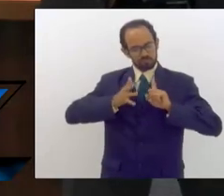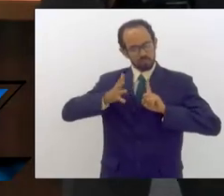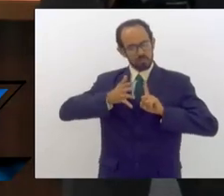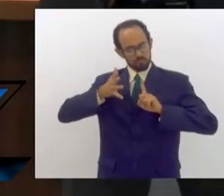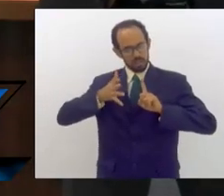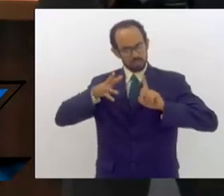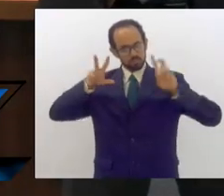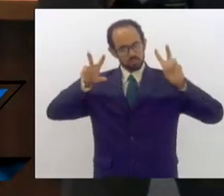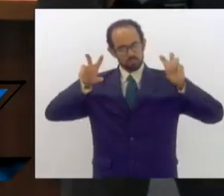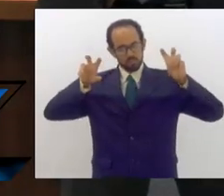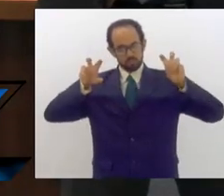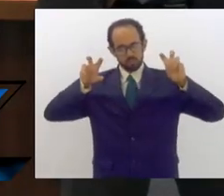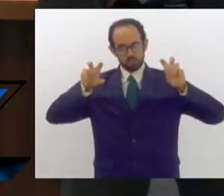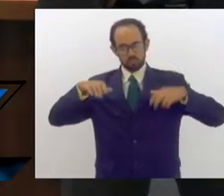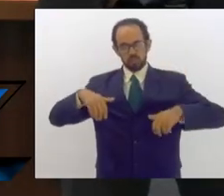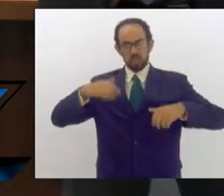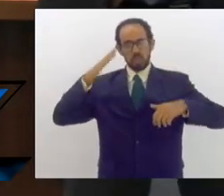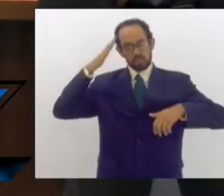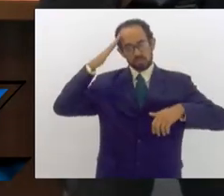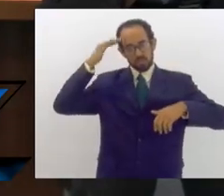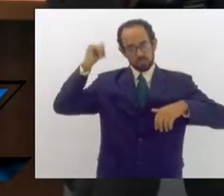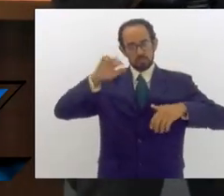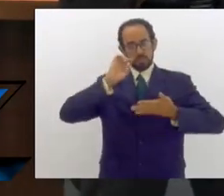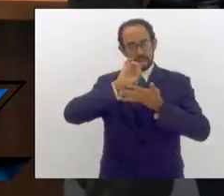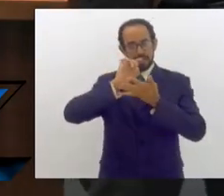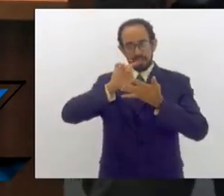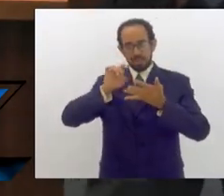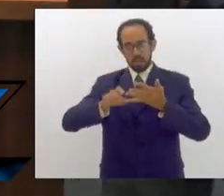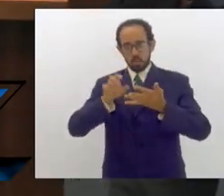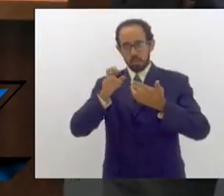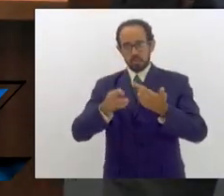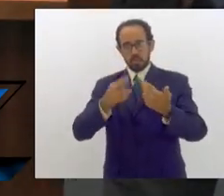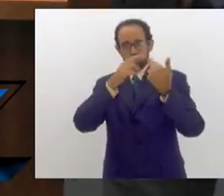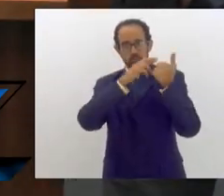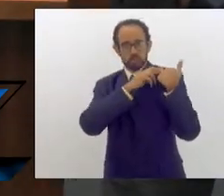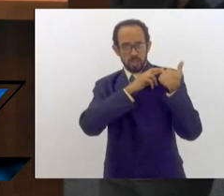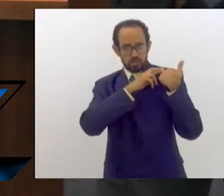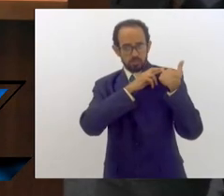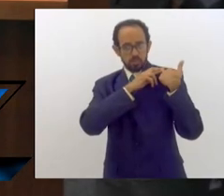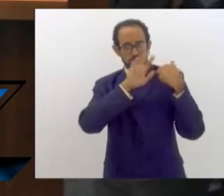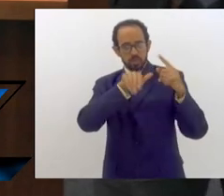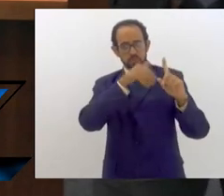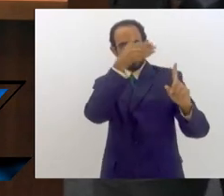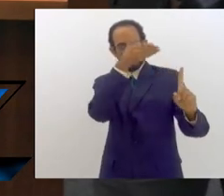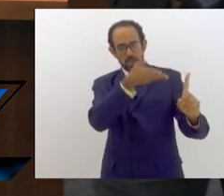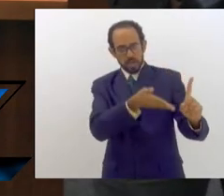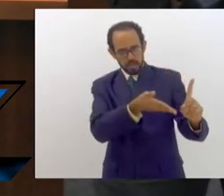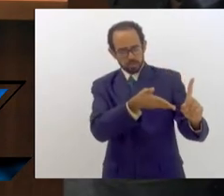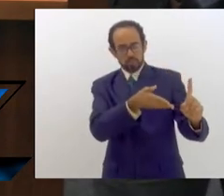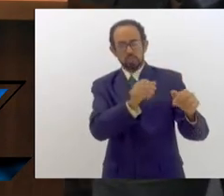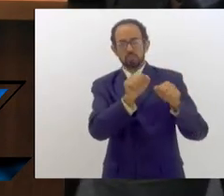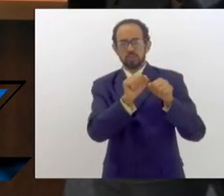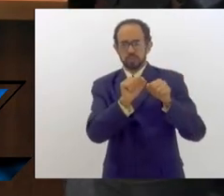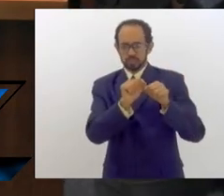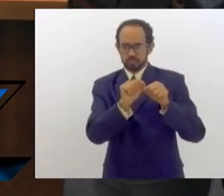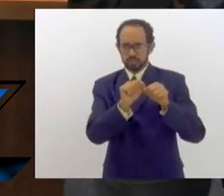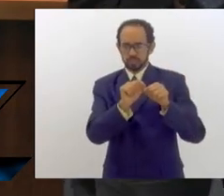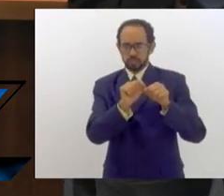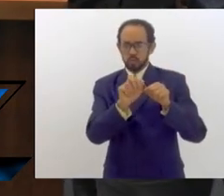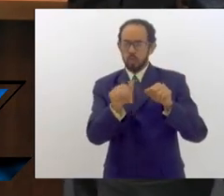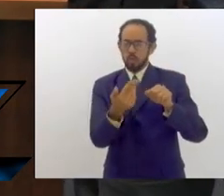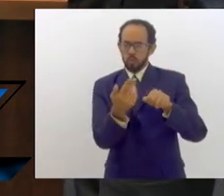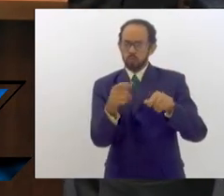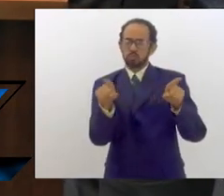claro que sabemos aqui que cada um é responsável pelos pelas homenagens que fazem ou